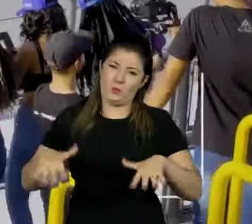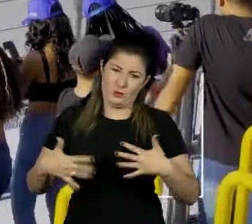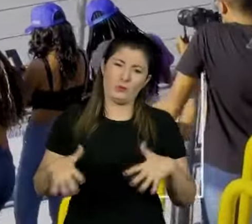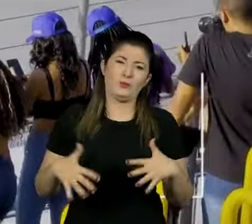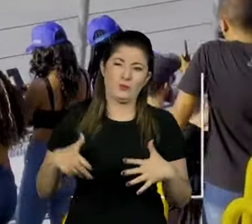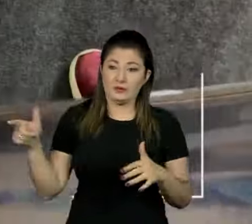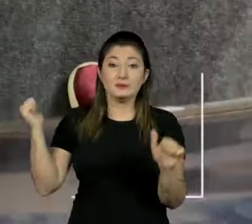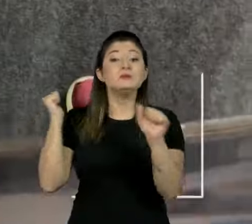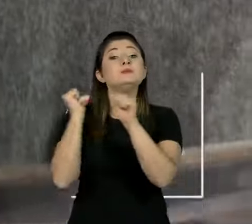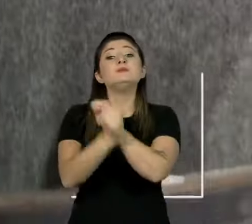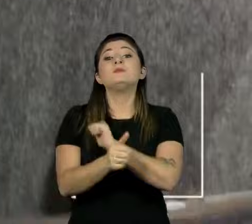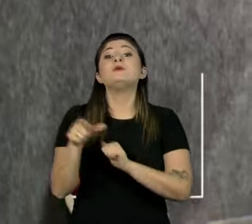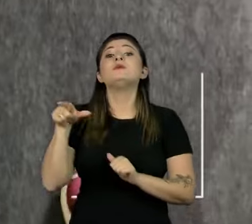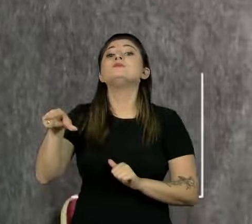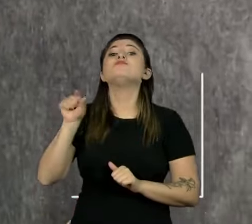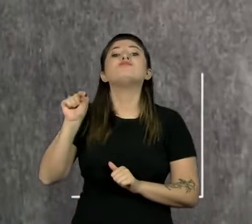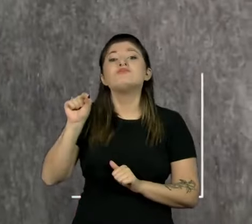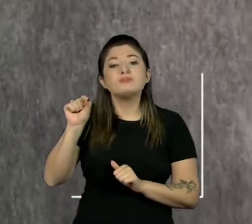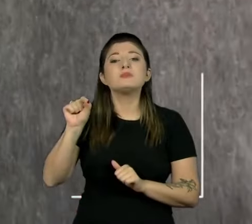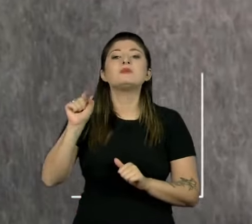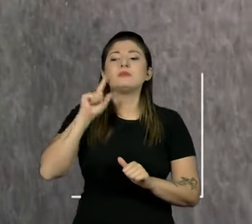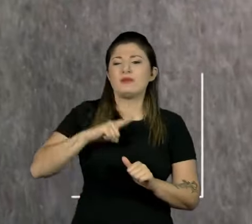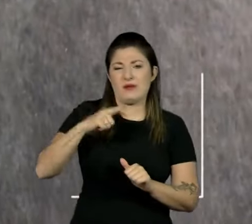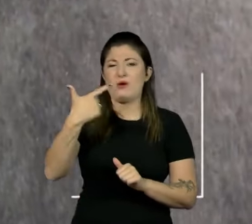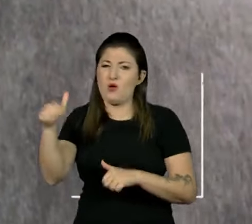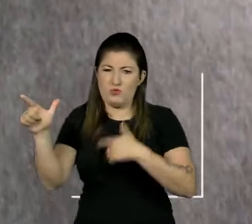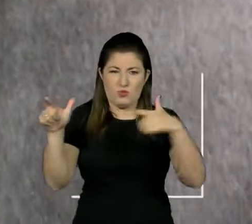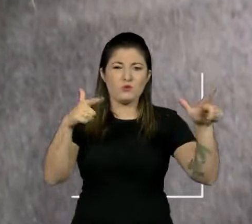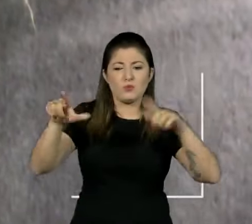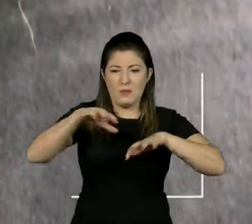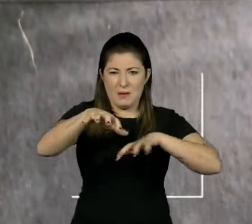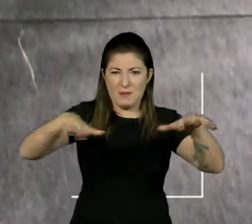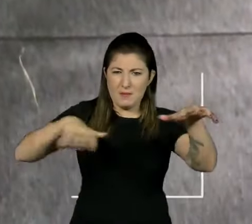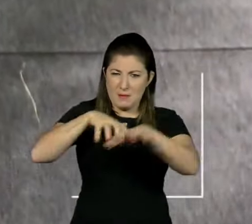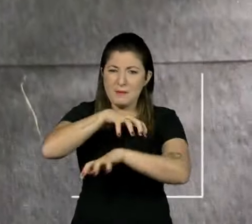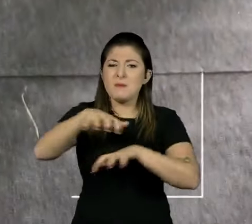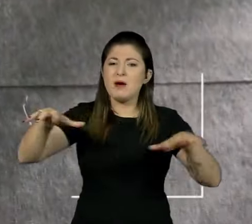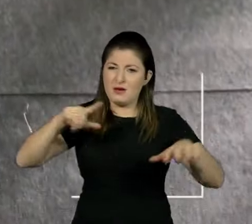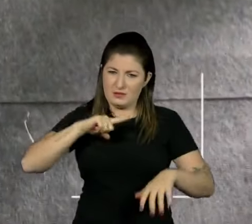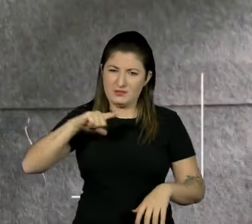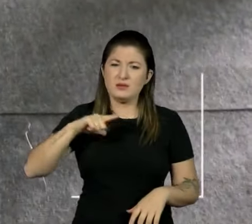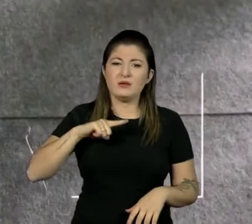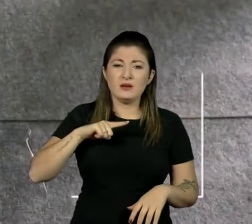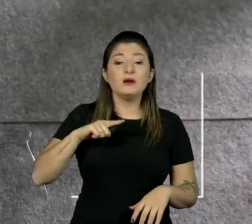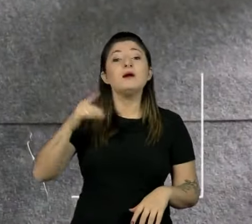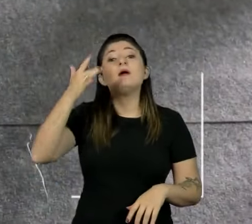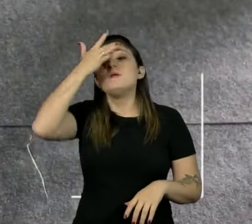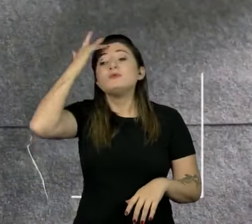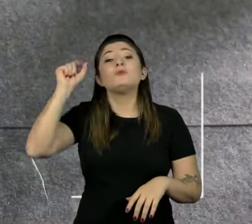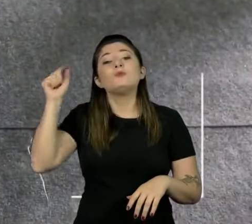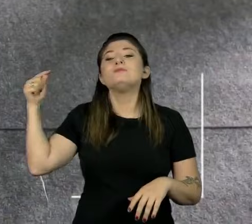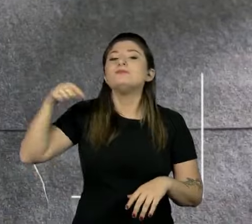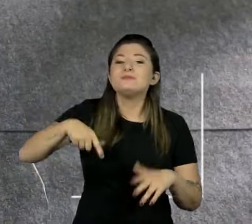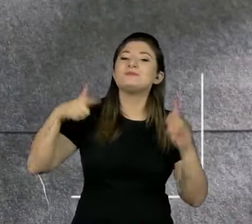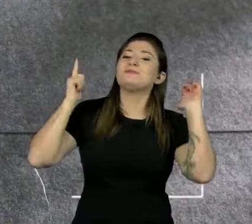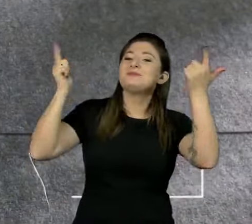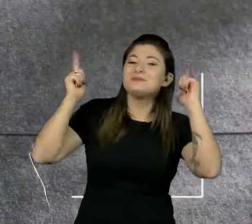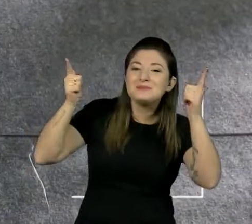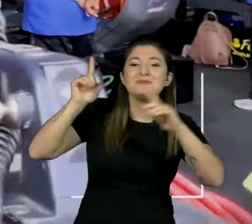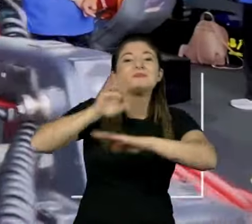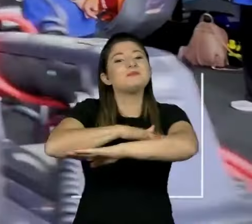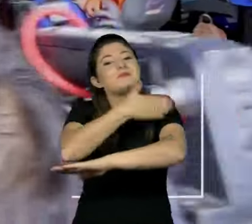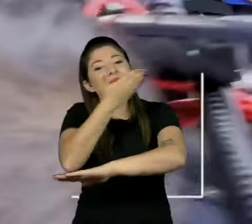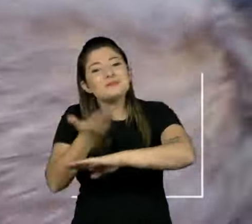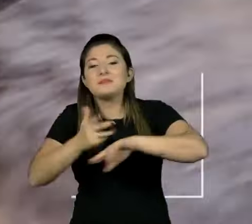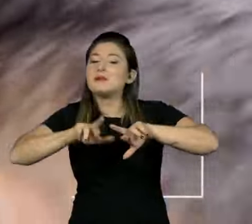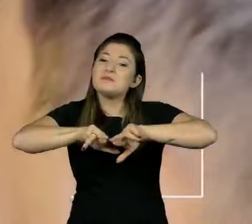nas pistas, mas a gente tem ativações rolando no entorno para que as pessoas consigam se divertir e passe o dia inteiro fazendo várias